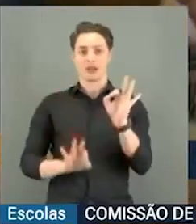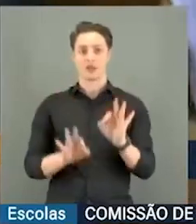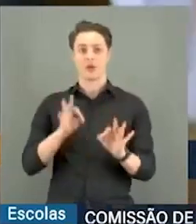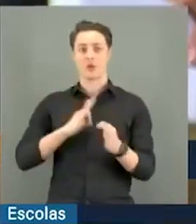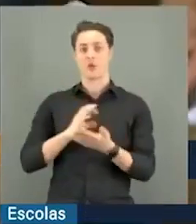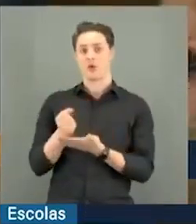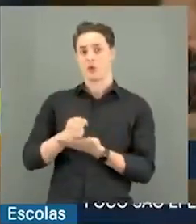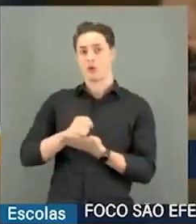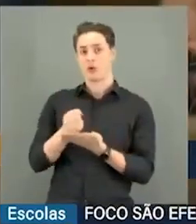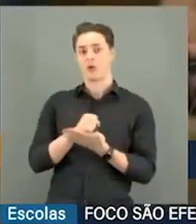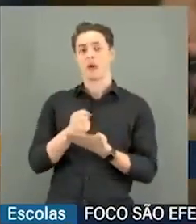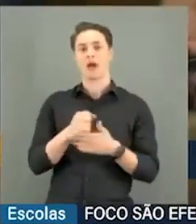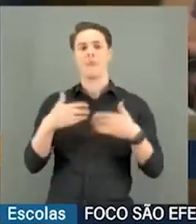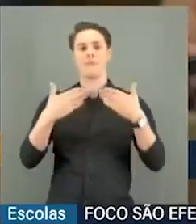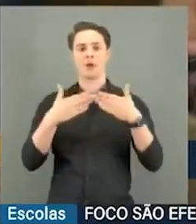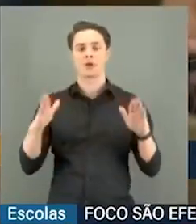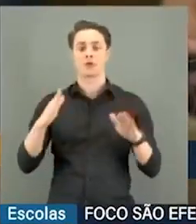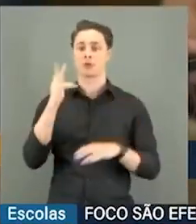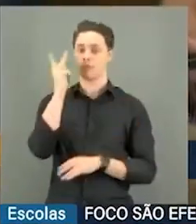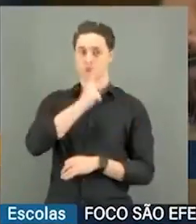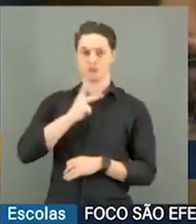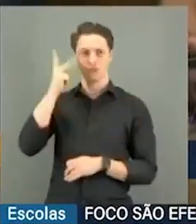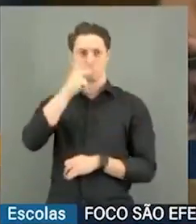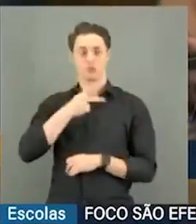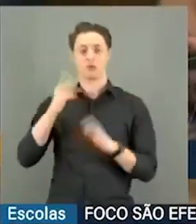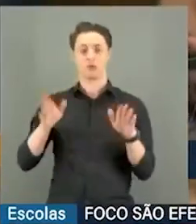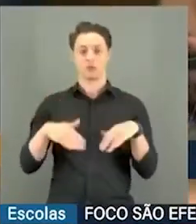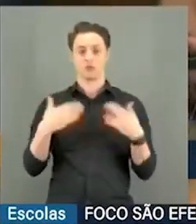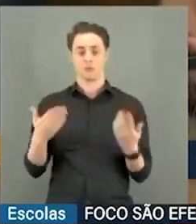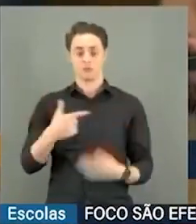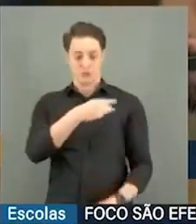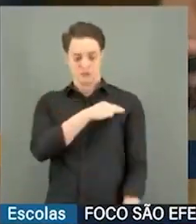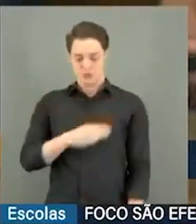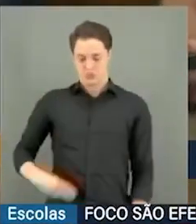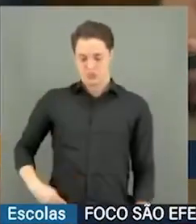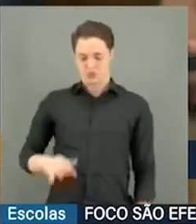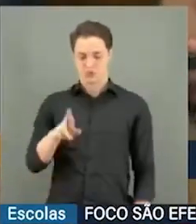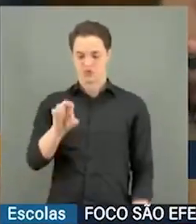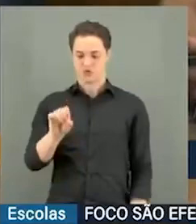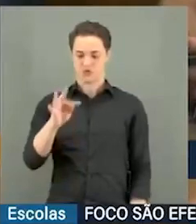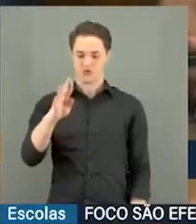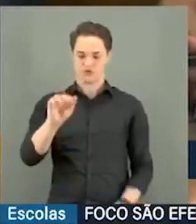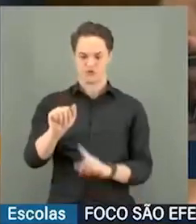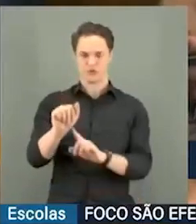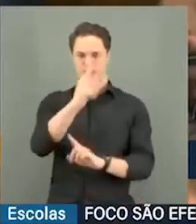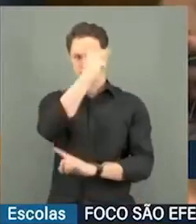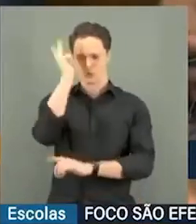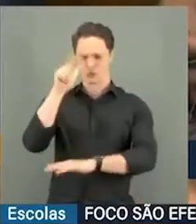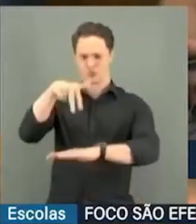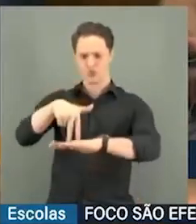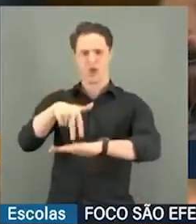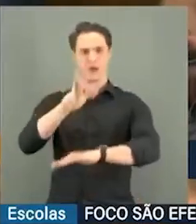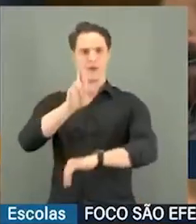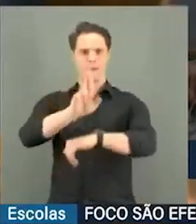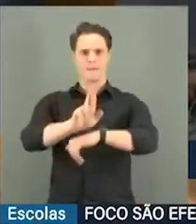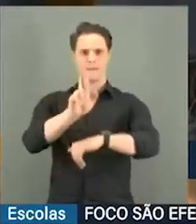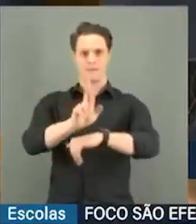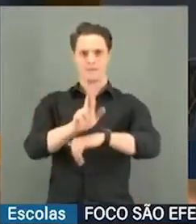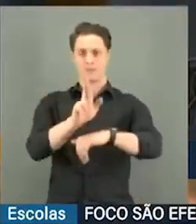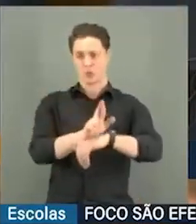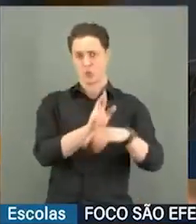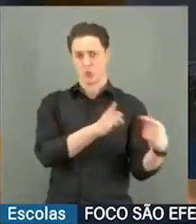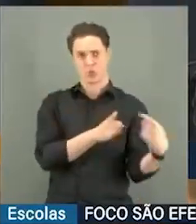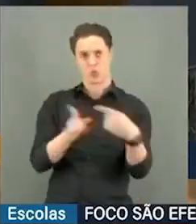controlada a abertura política. O ministro Frota era o maior representante da linha oposta a estas